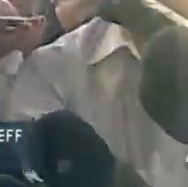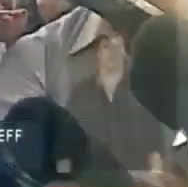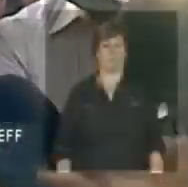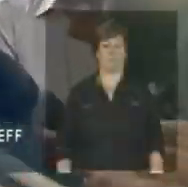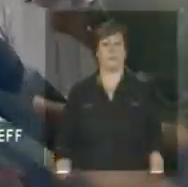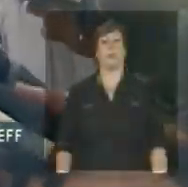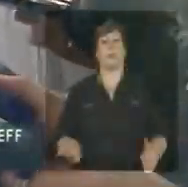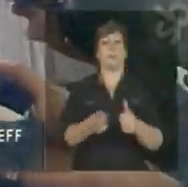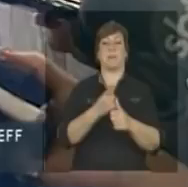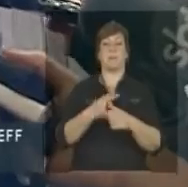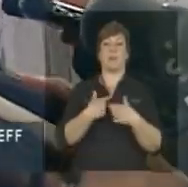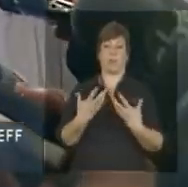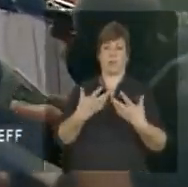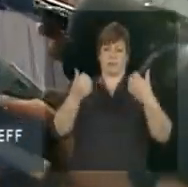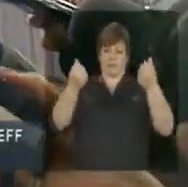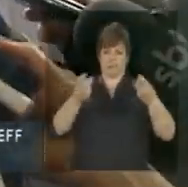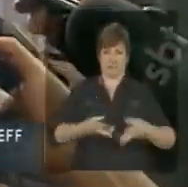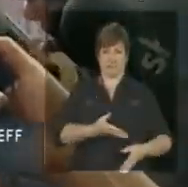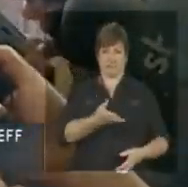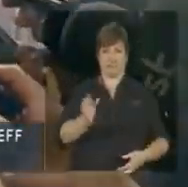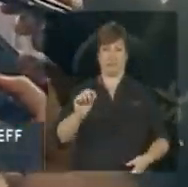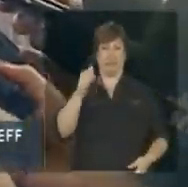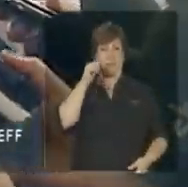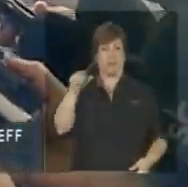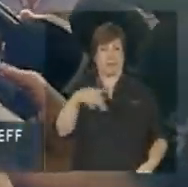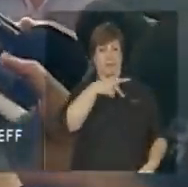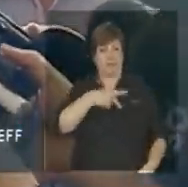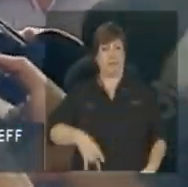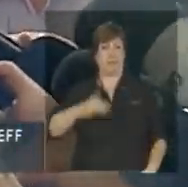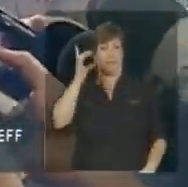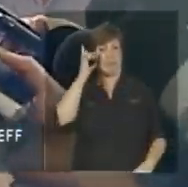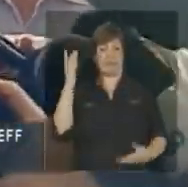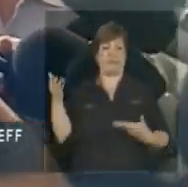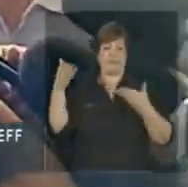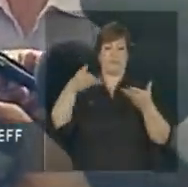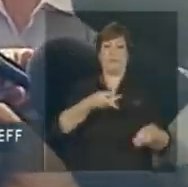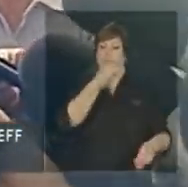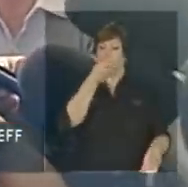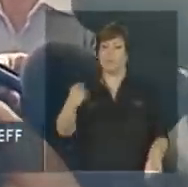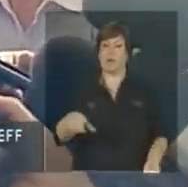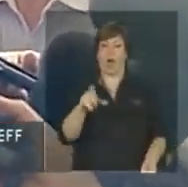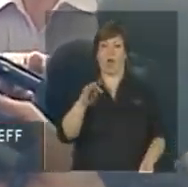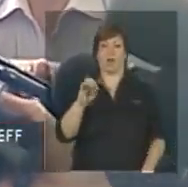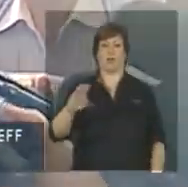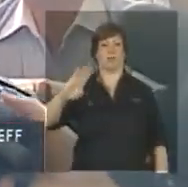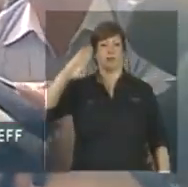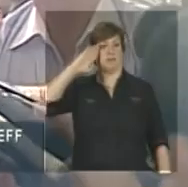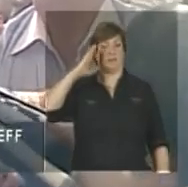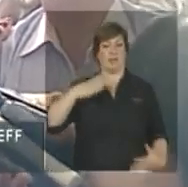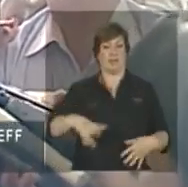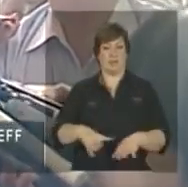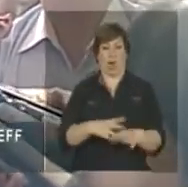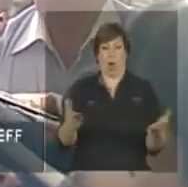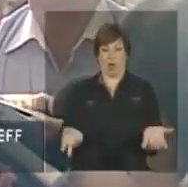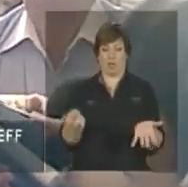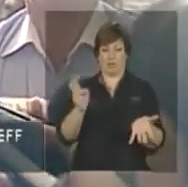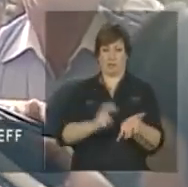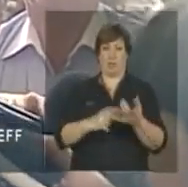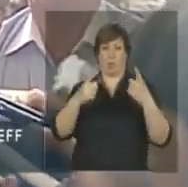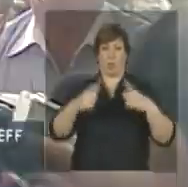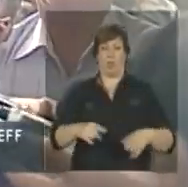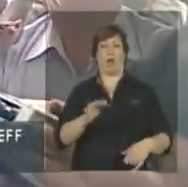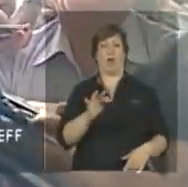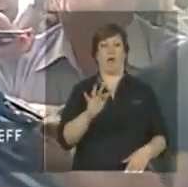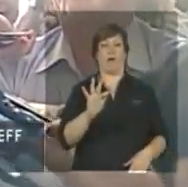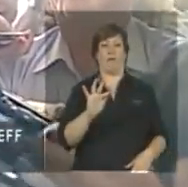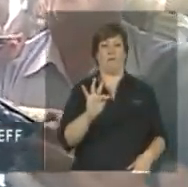queria assinalar que a visita da presidenta Dilma ao lote do Exército, hoje pela manhã, lá em Floresta,